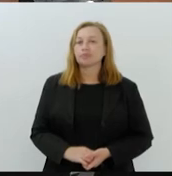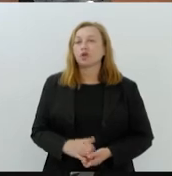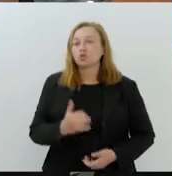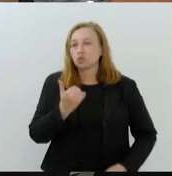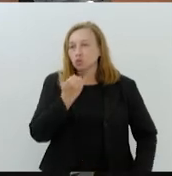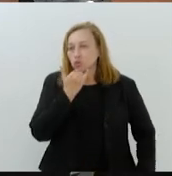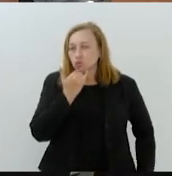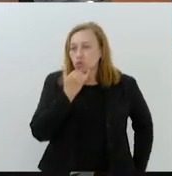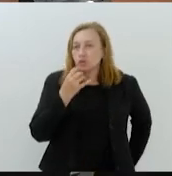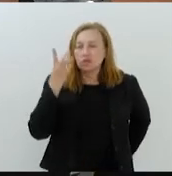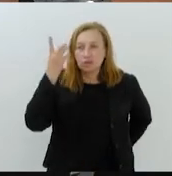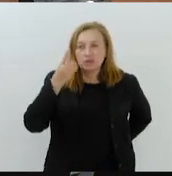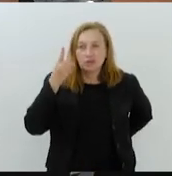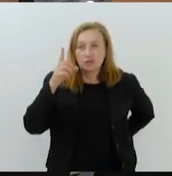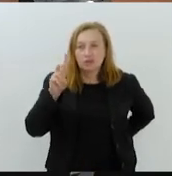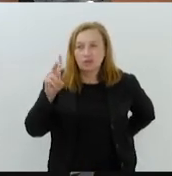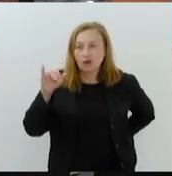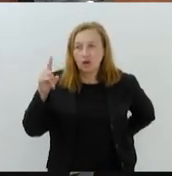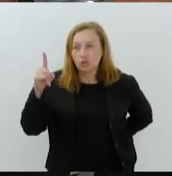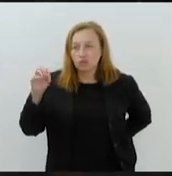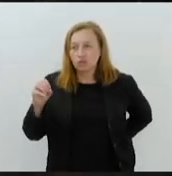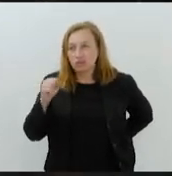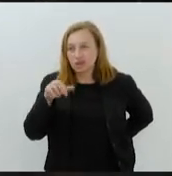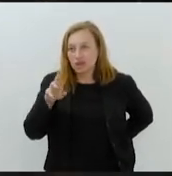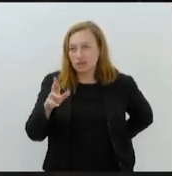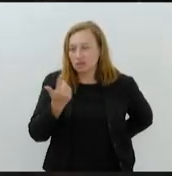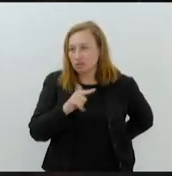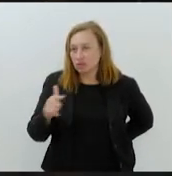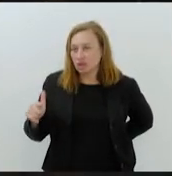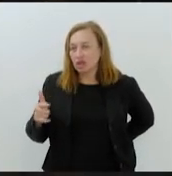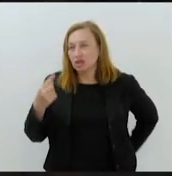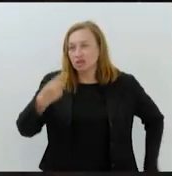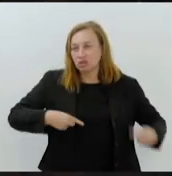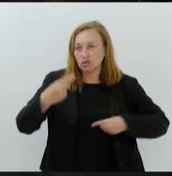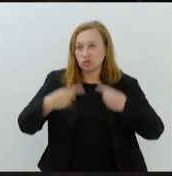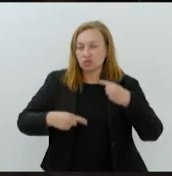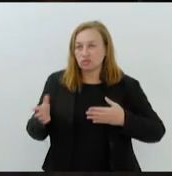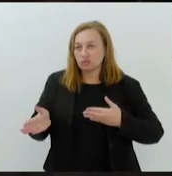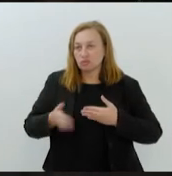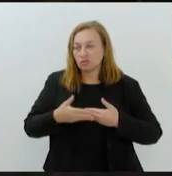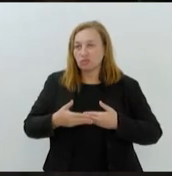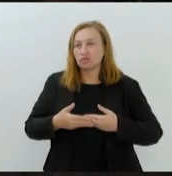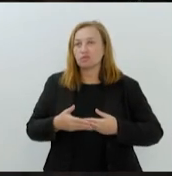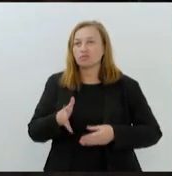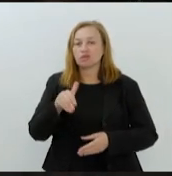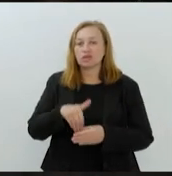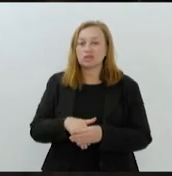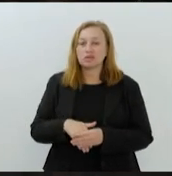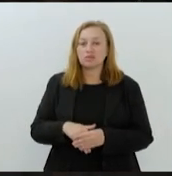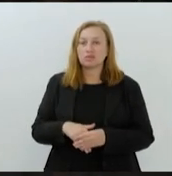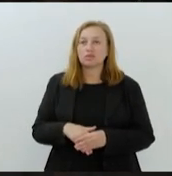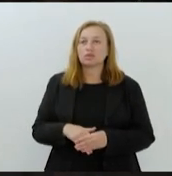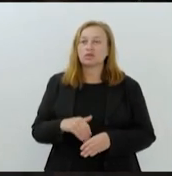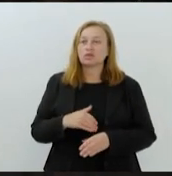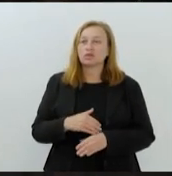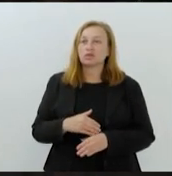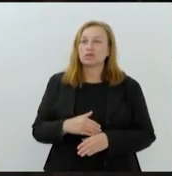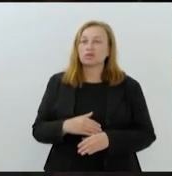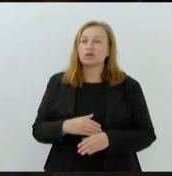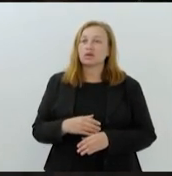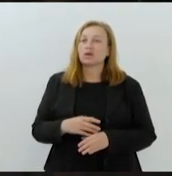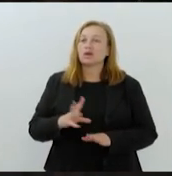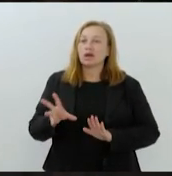Desculpa, deputado Valdo Seaz. Não havendo mais quem queira discutir, encerrada a discussão, em votação, a emenda